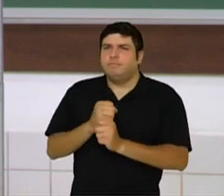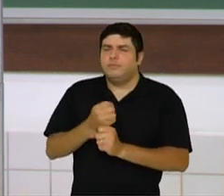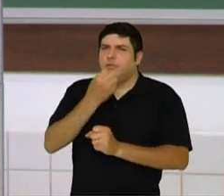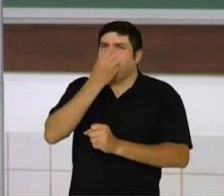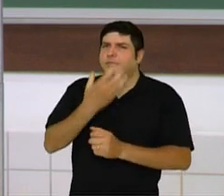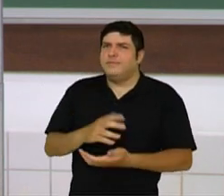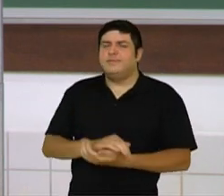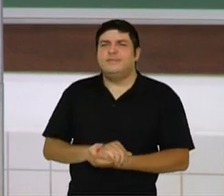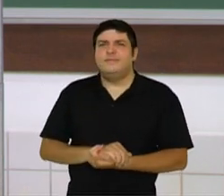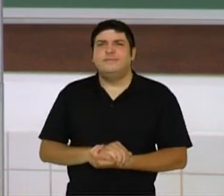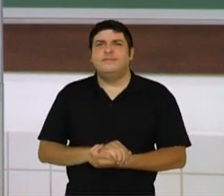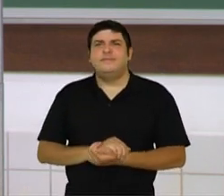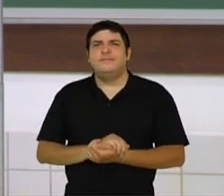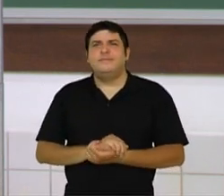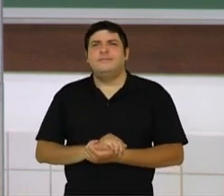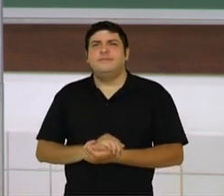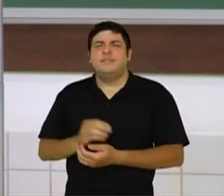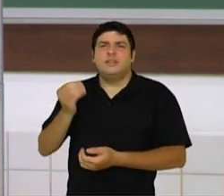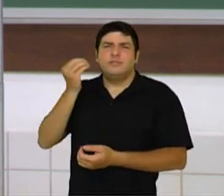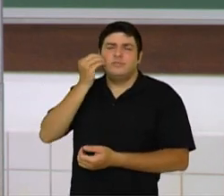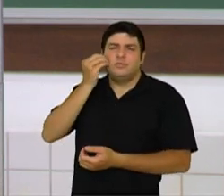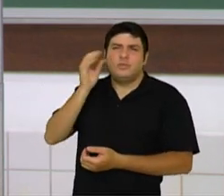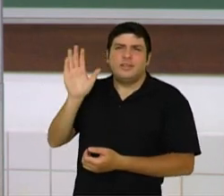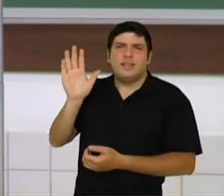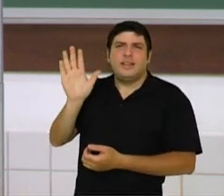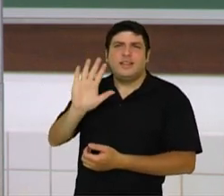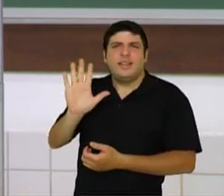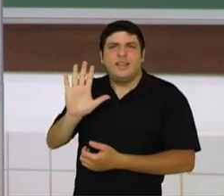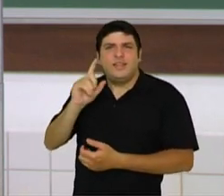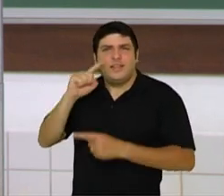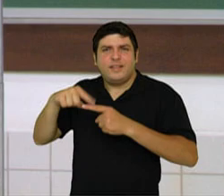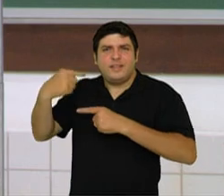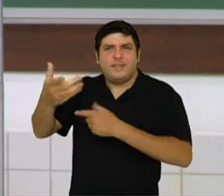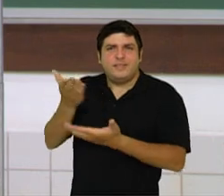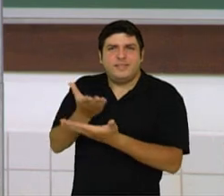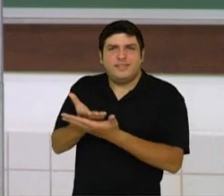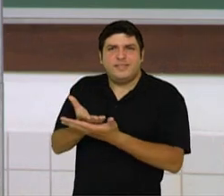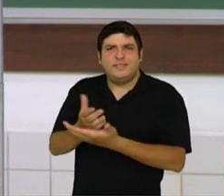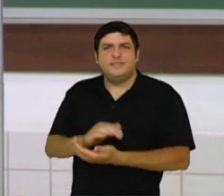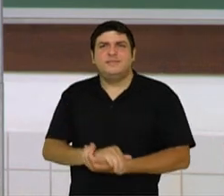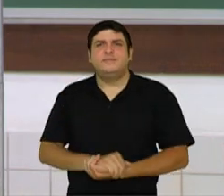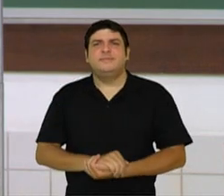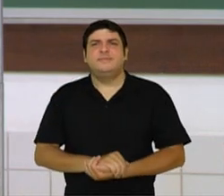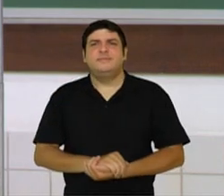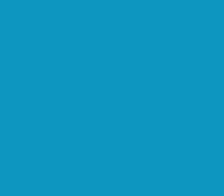para a aula de hoje, tá bom? Um beijo para vocês e a gente se vê na próxima aula.